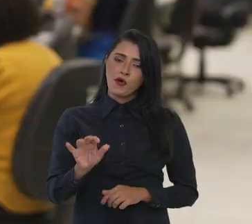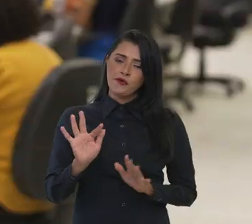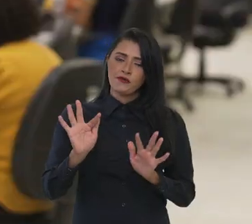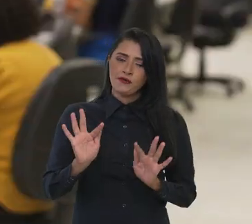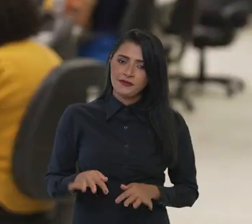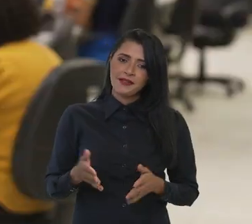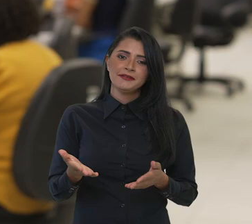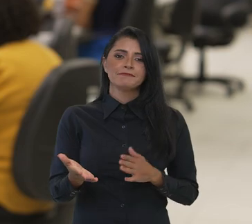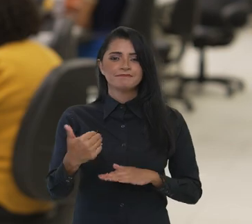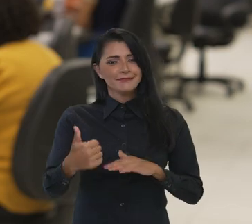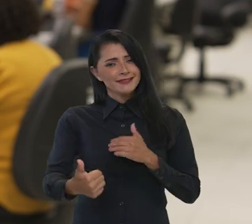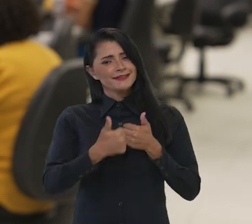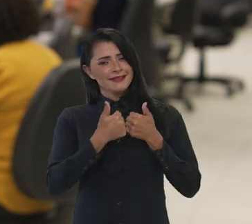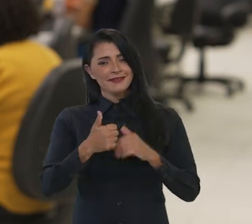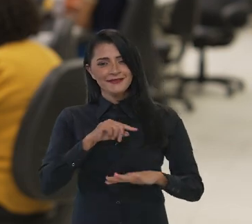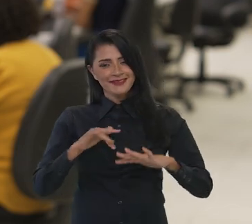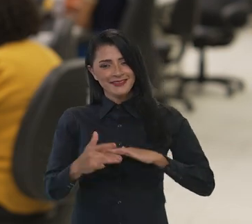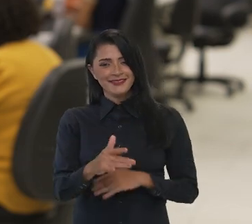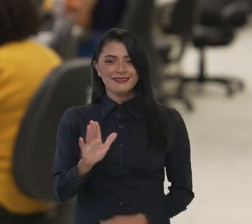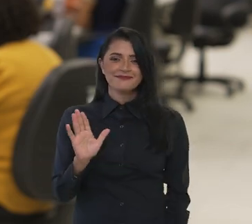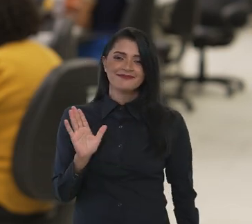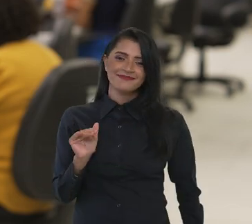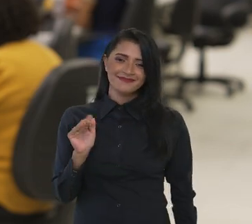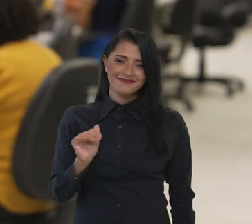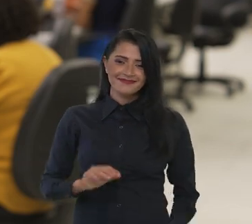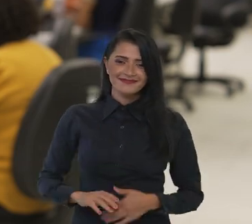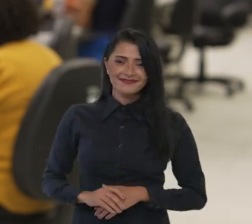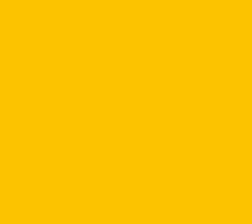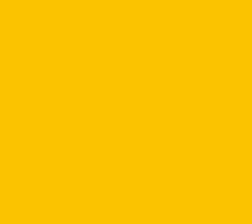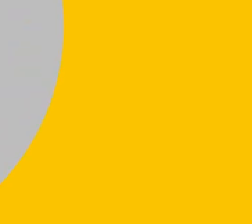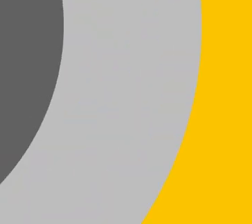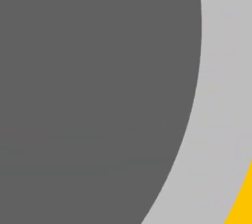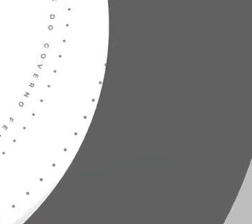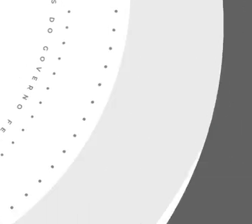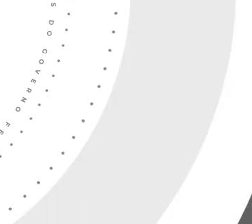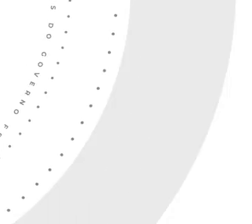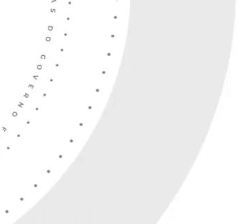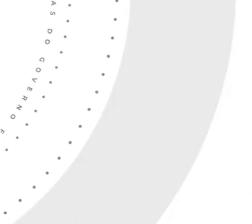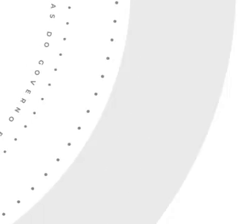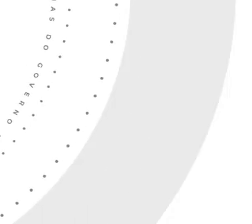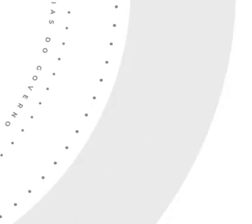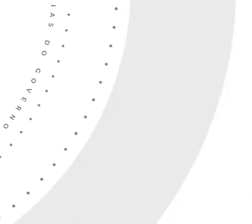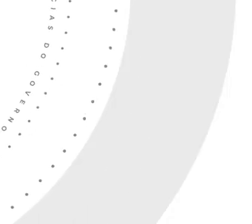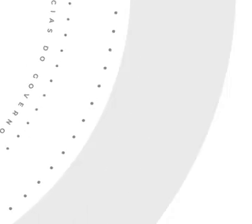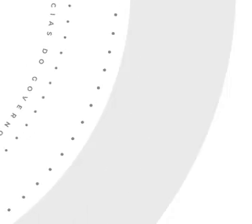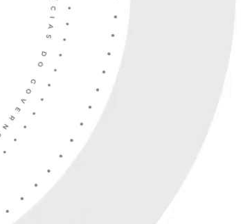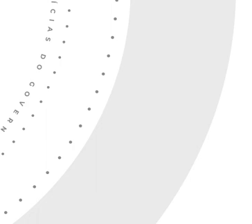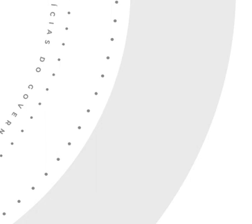Gov de hoje fica por aqui. Sigam com a gente nas redes sociais.